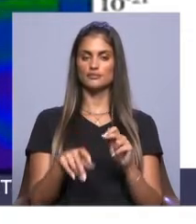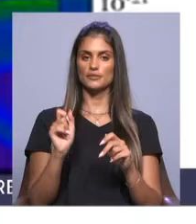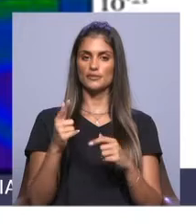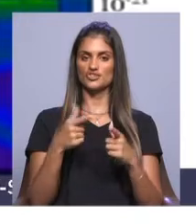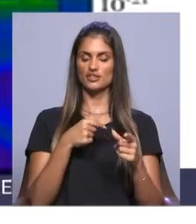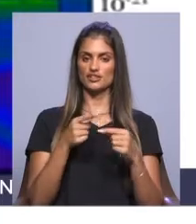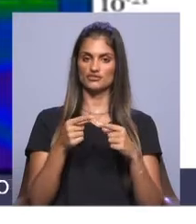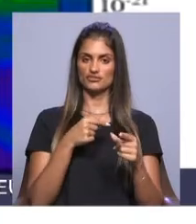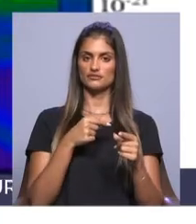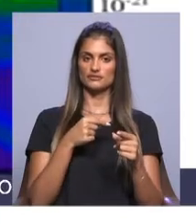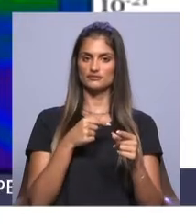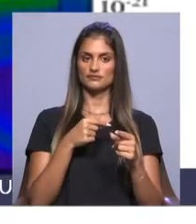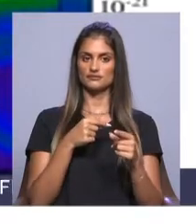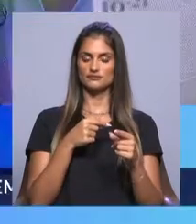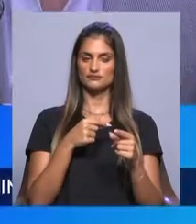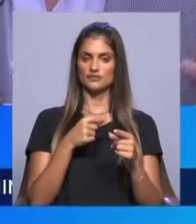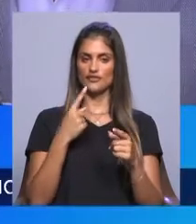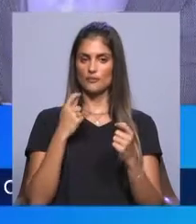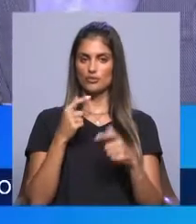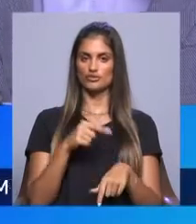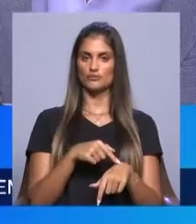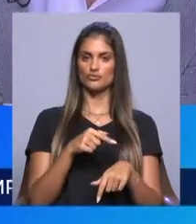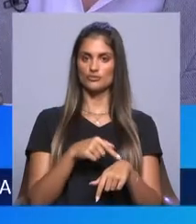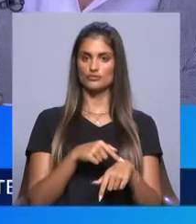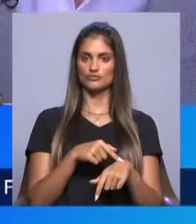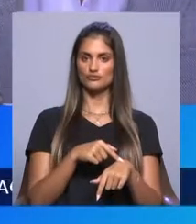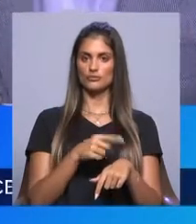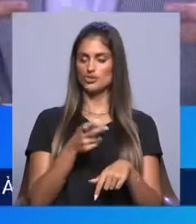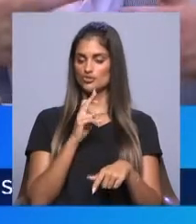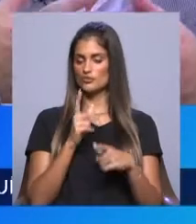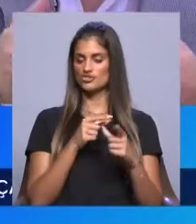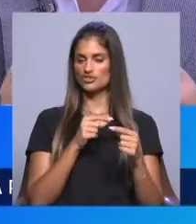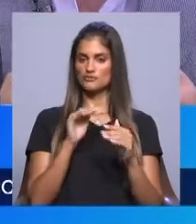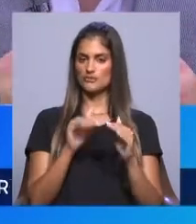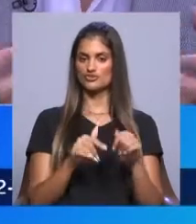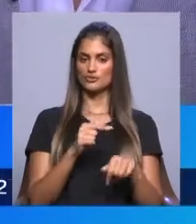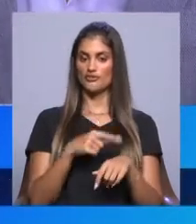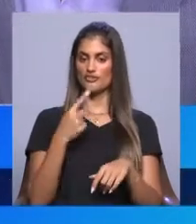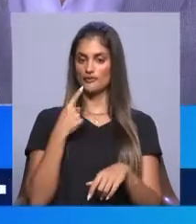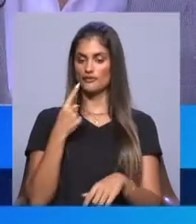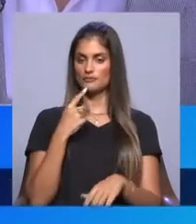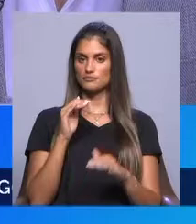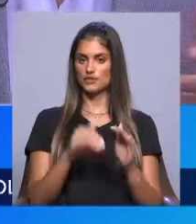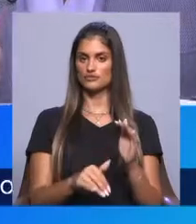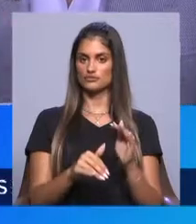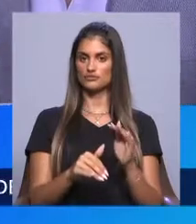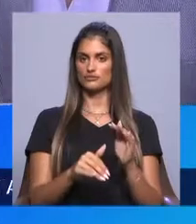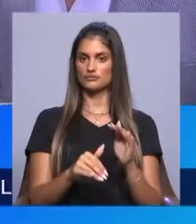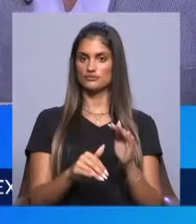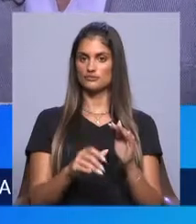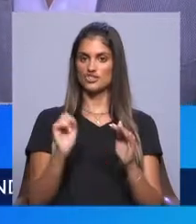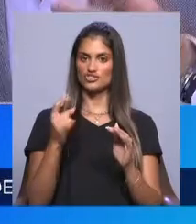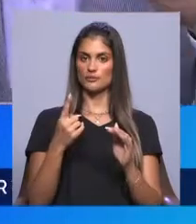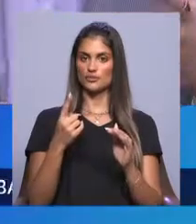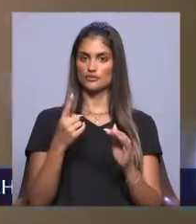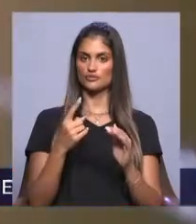estrelas que teriam que viver muito pouco tempo. Quanto mais maciça for uma estrela, menor tempo vive. Quanto mais maciça for uma estrela, mais rapidamente a